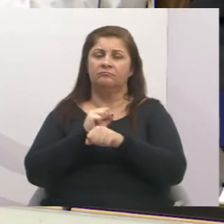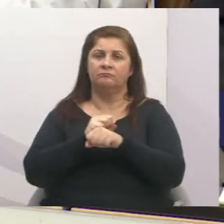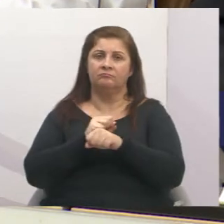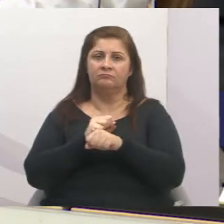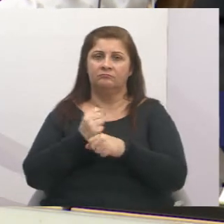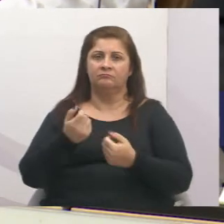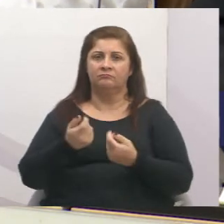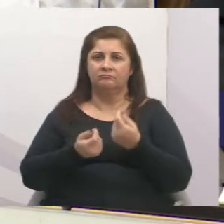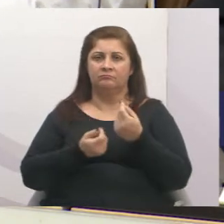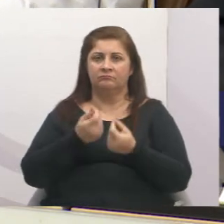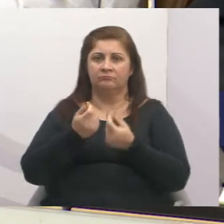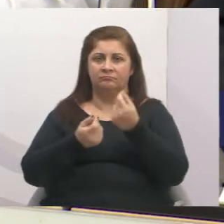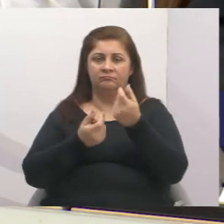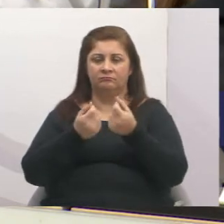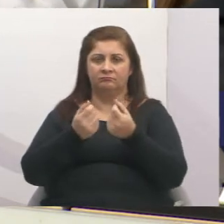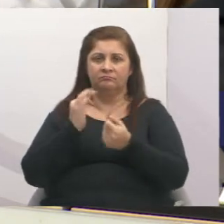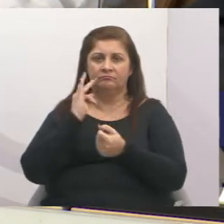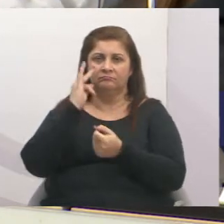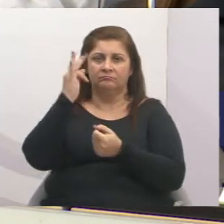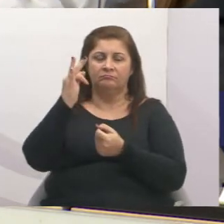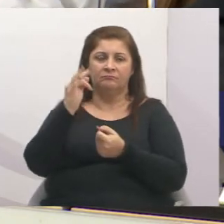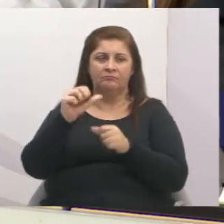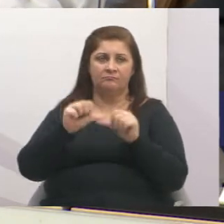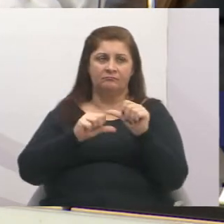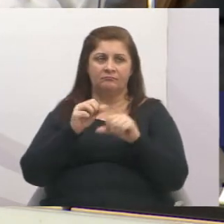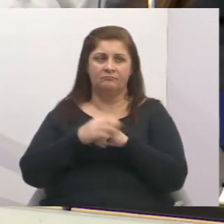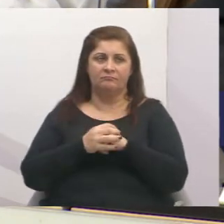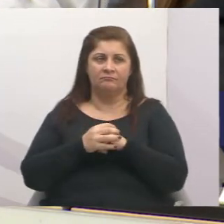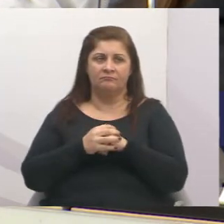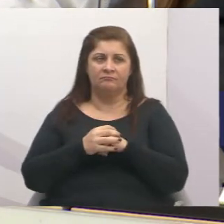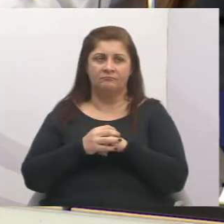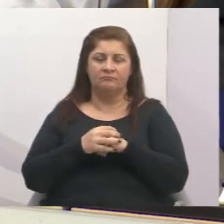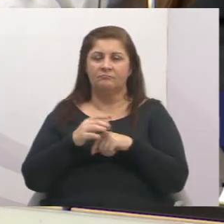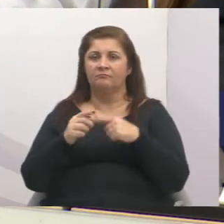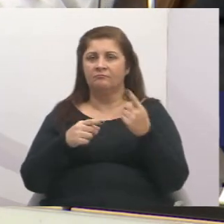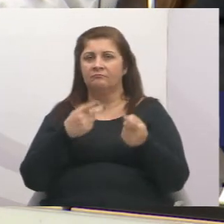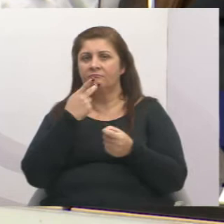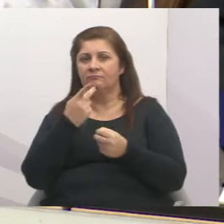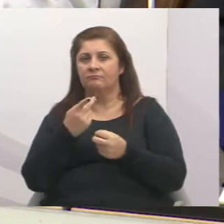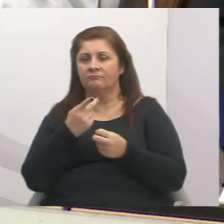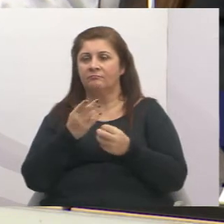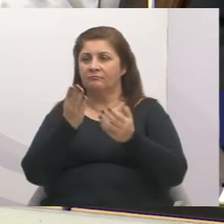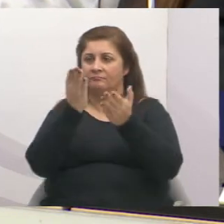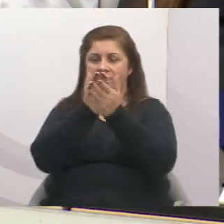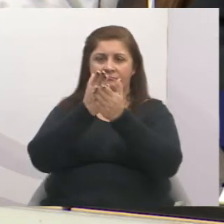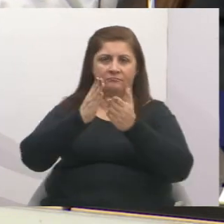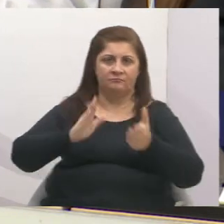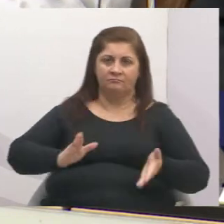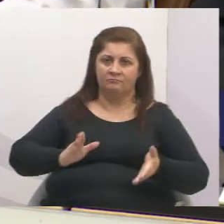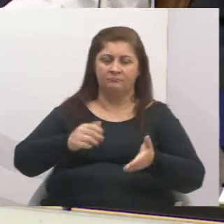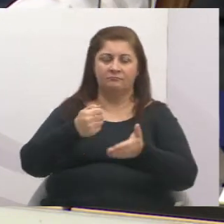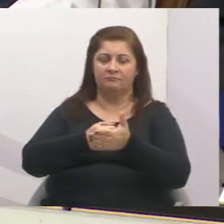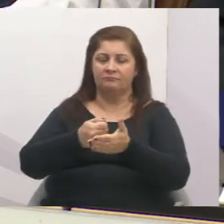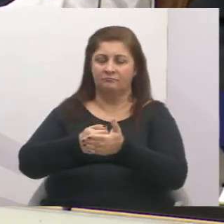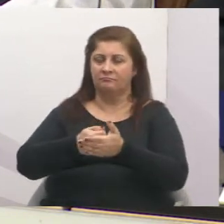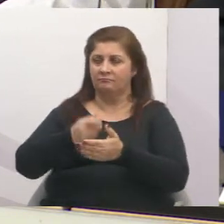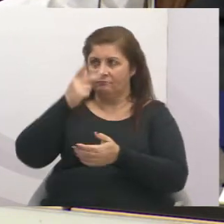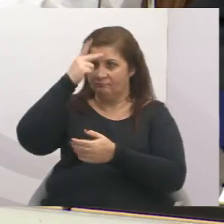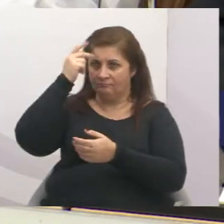mudar e que lá na frente, o ano que vem, a gente pode chegar nos servidores e dizer o seguinte, não vai ser cobrado dos